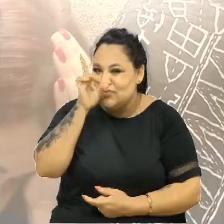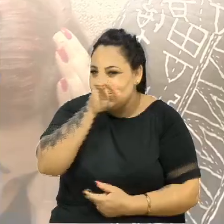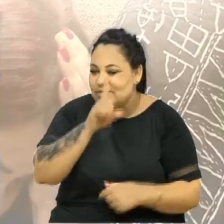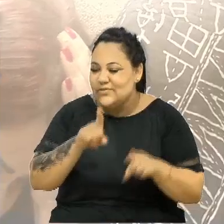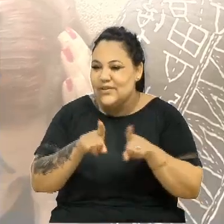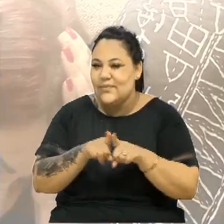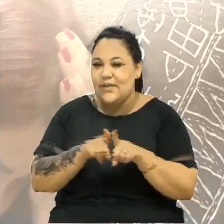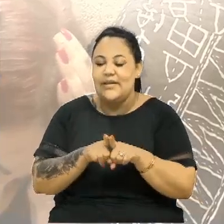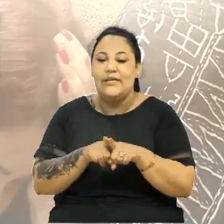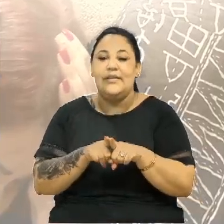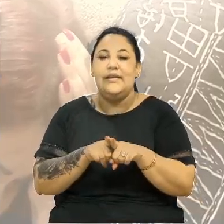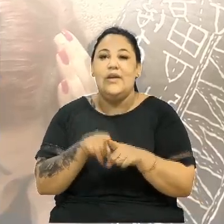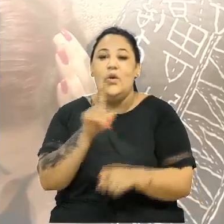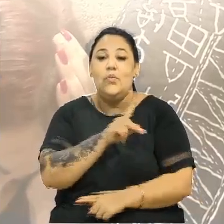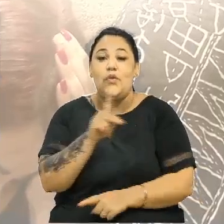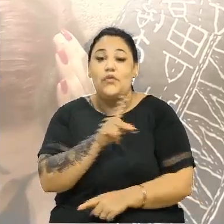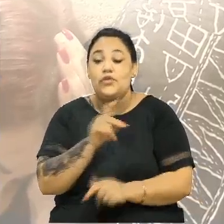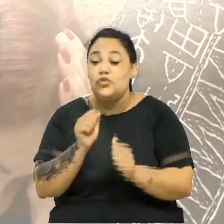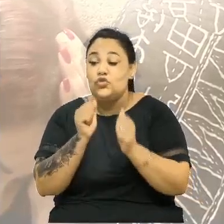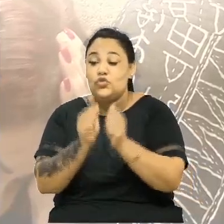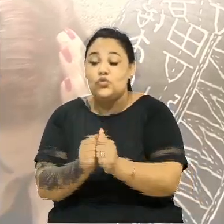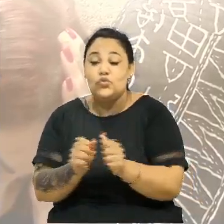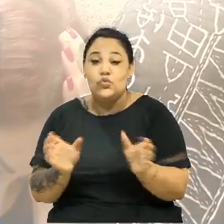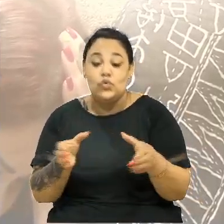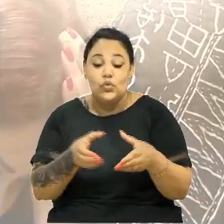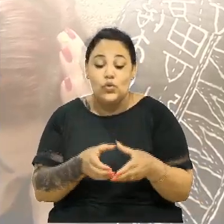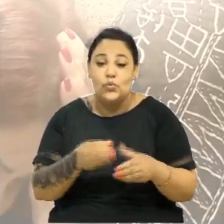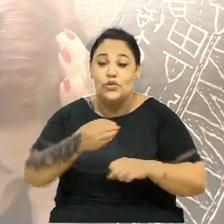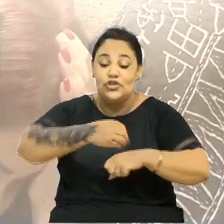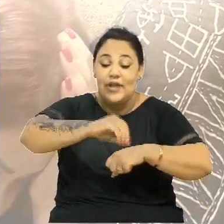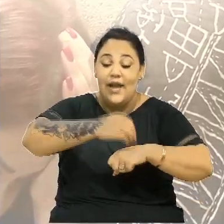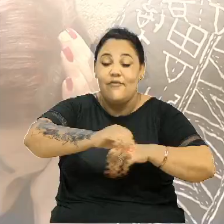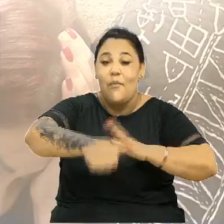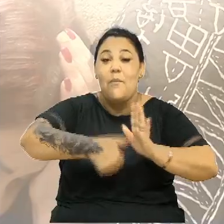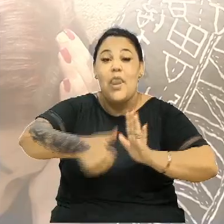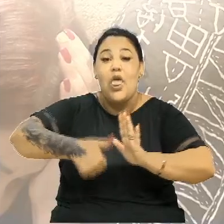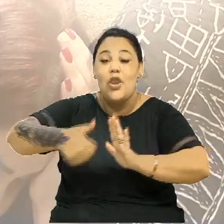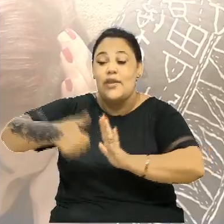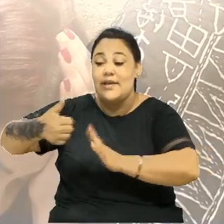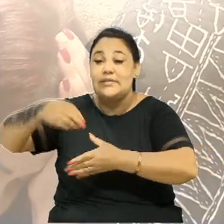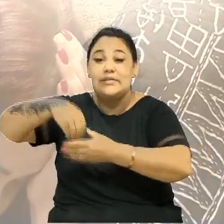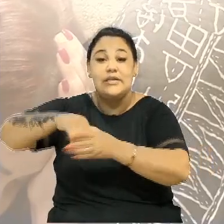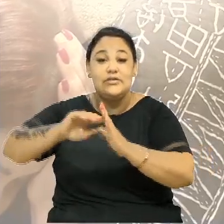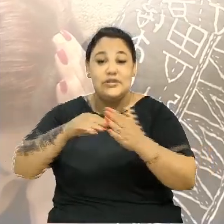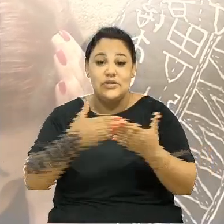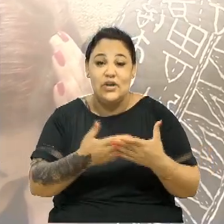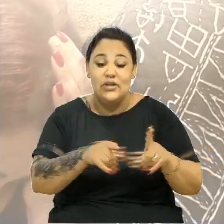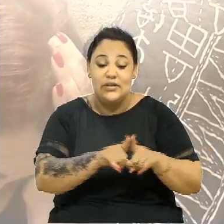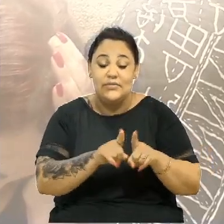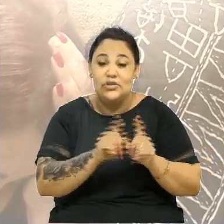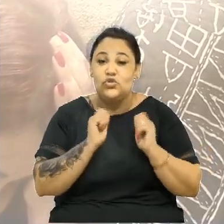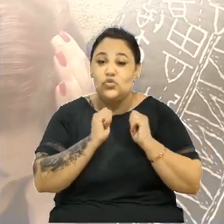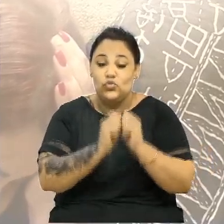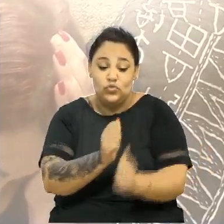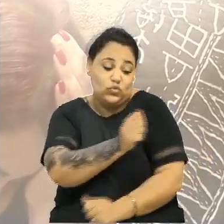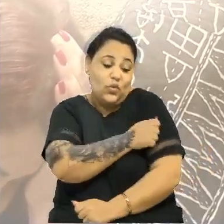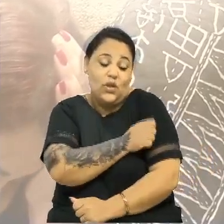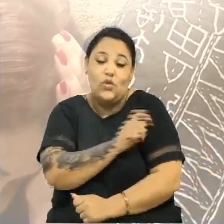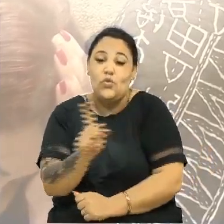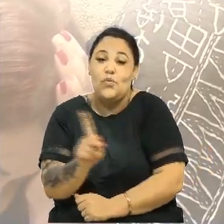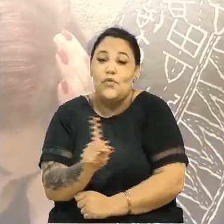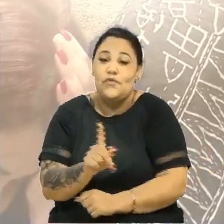onde ele e a equipe proporcionavam melhorias na escola, né, junto com os alunos,